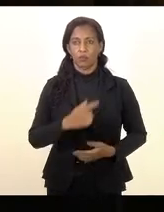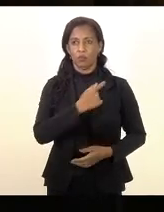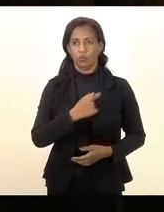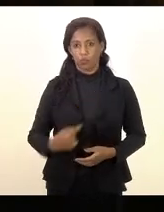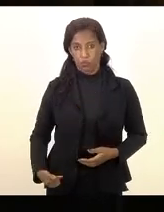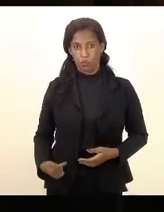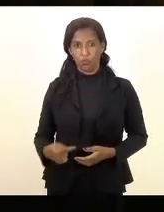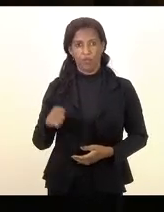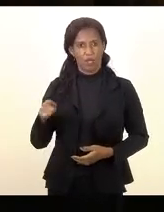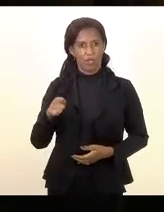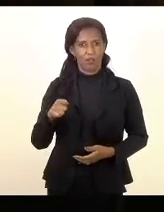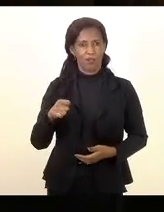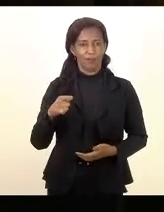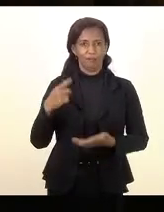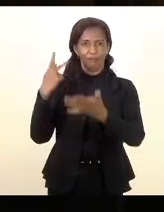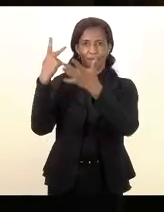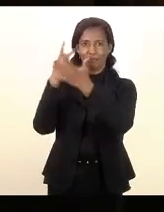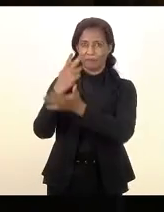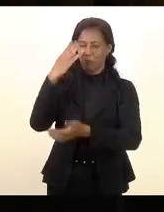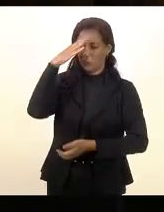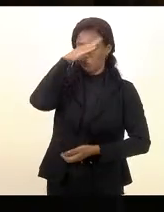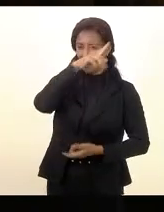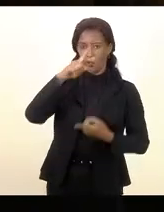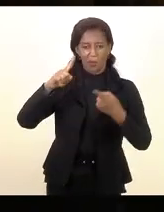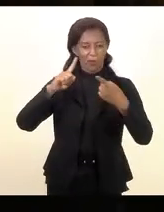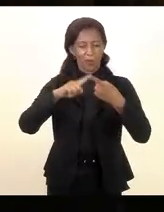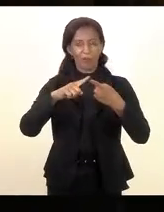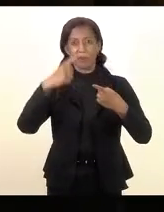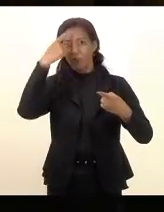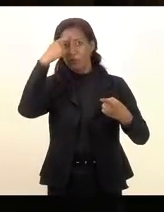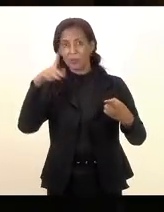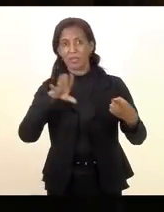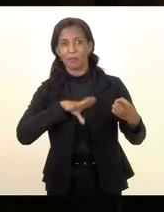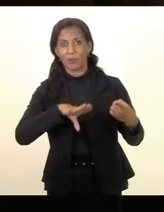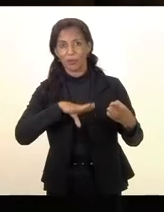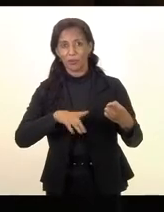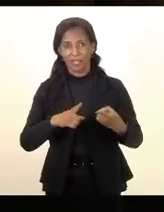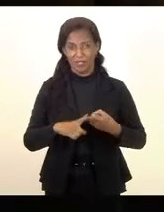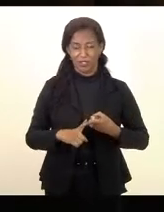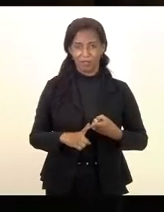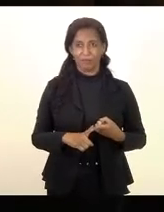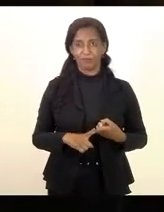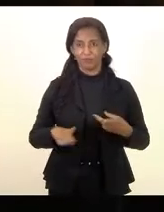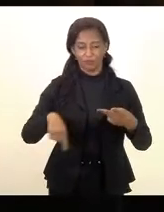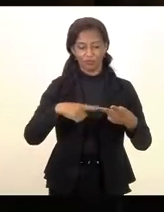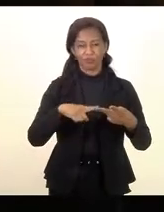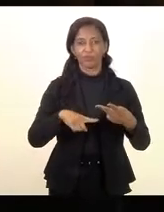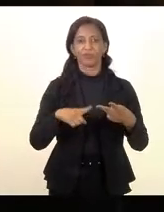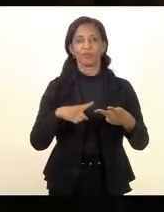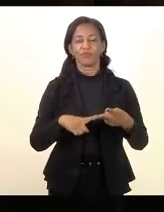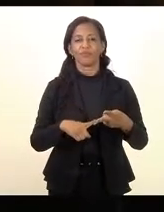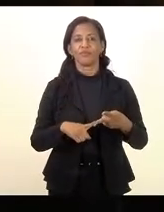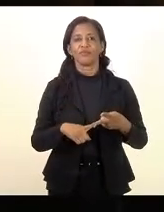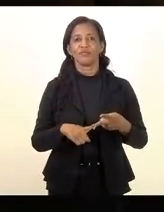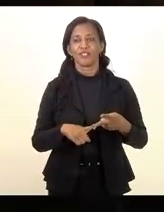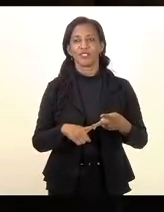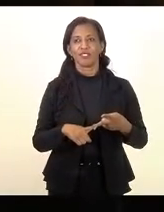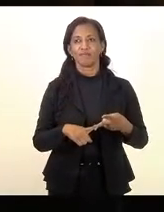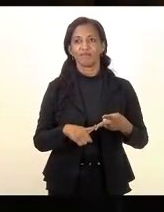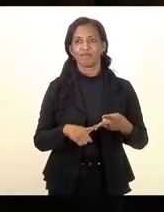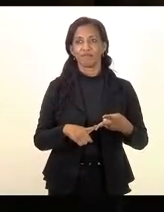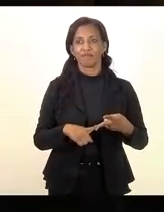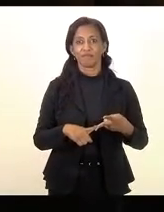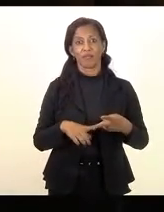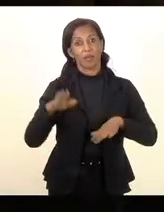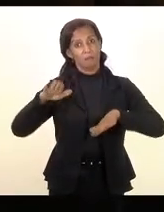trágico de Bolsonaro o primeiro não sabia se expressar a língua portuguesa o Velho Rodrigues o segundo Abraham Weintraub